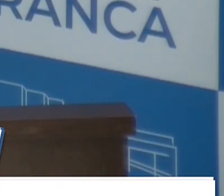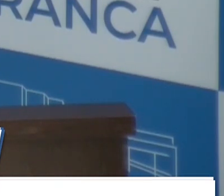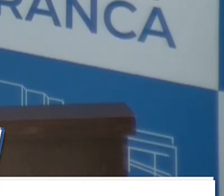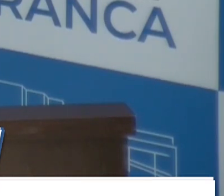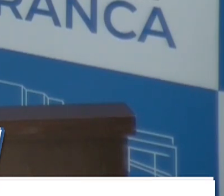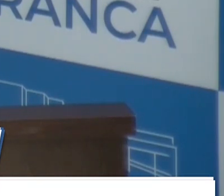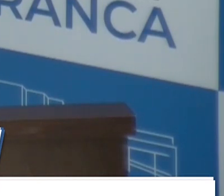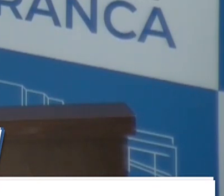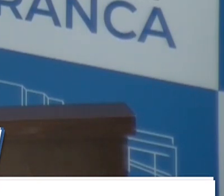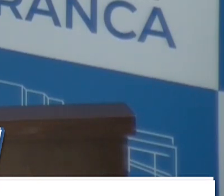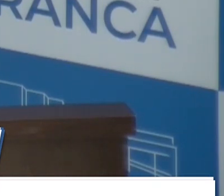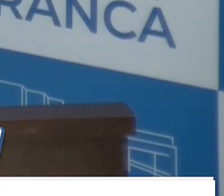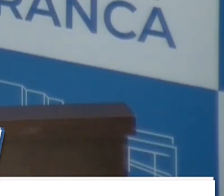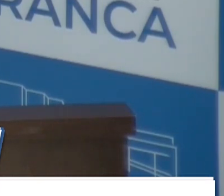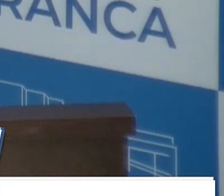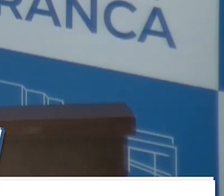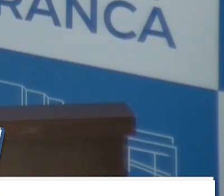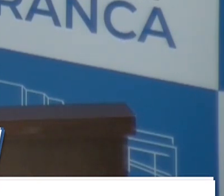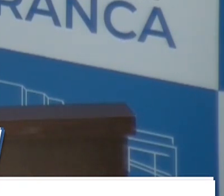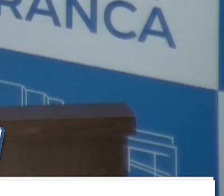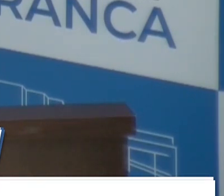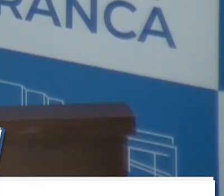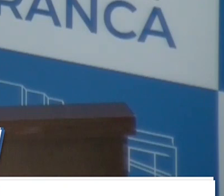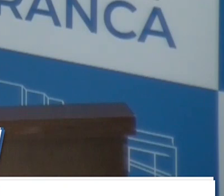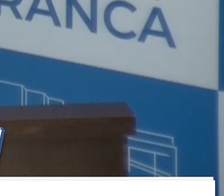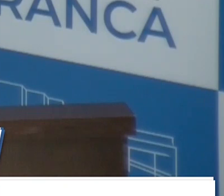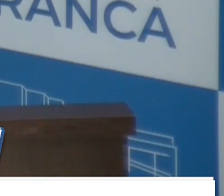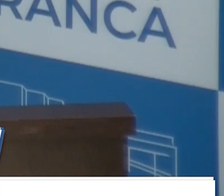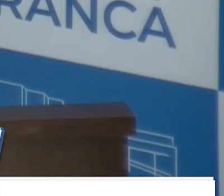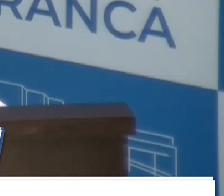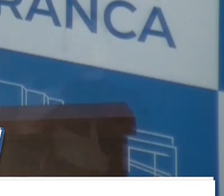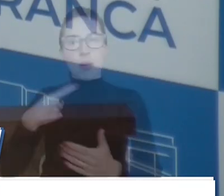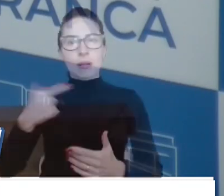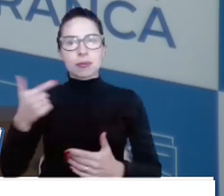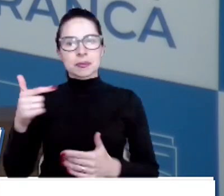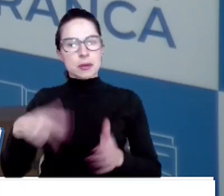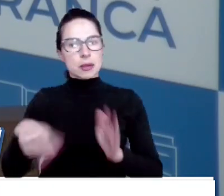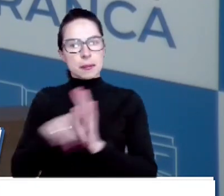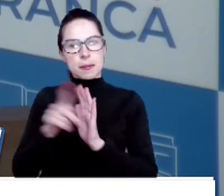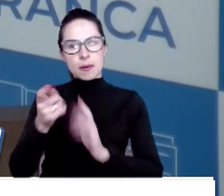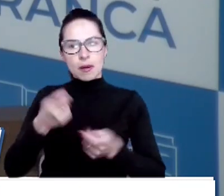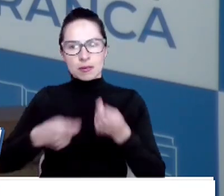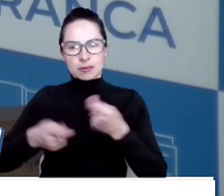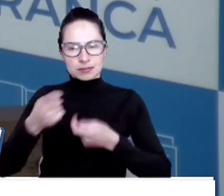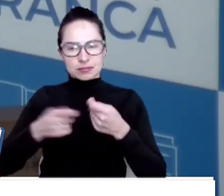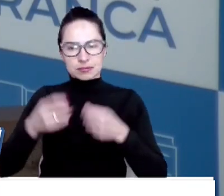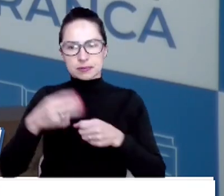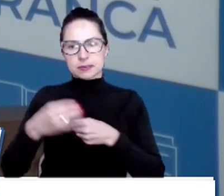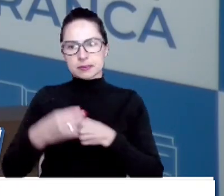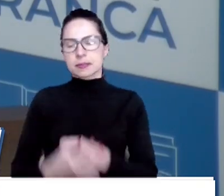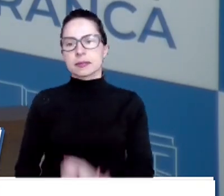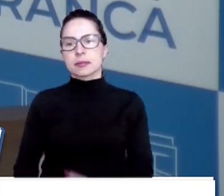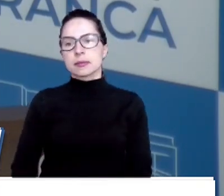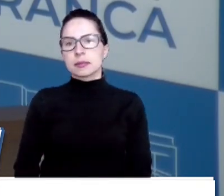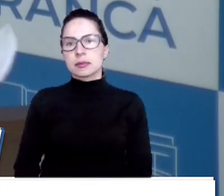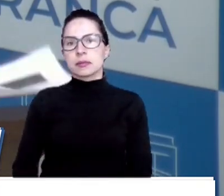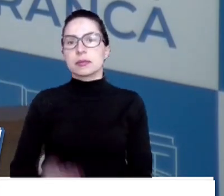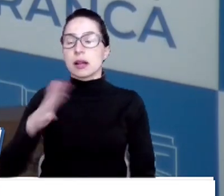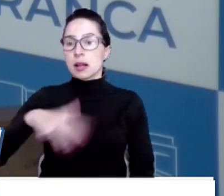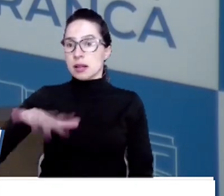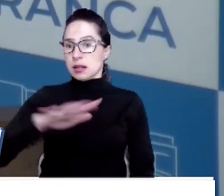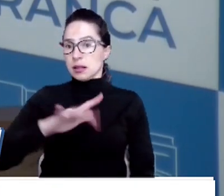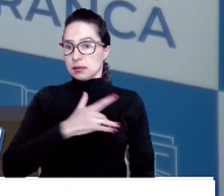recursos externos que não tem recursos próprios da administração municipal na área da